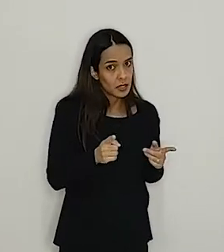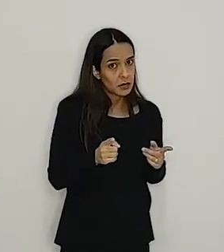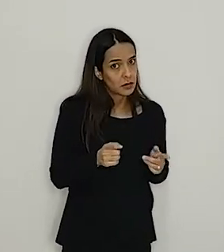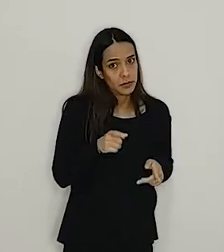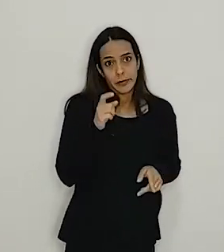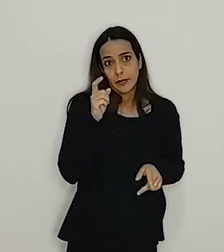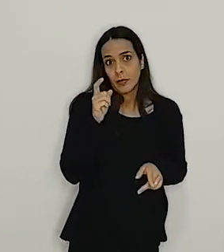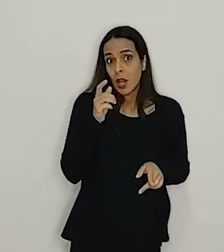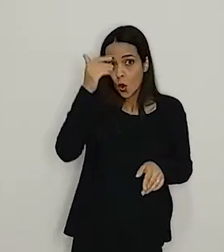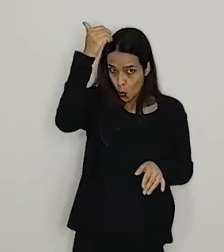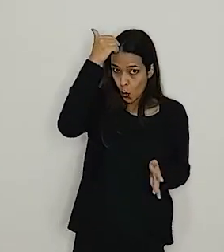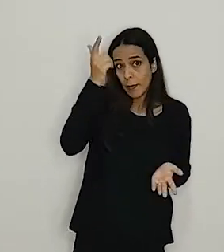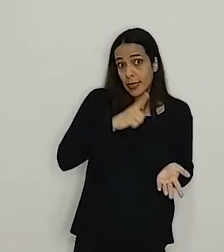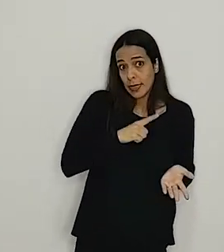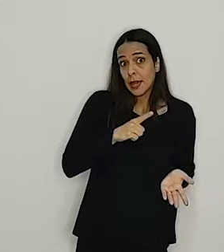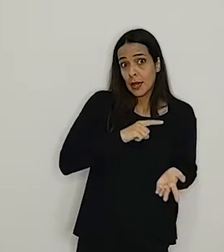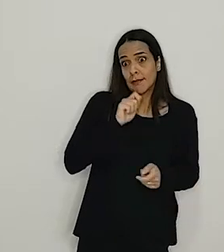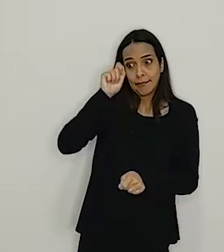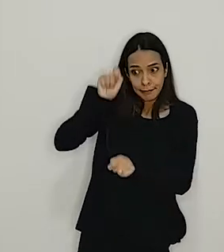do abuso. Enfim,